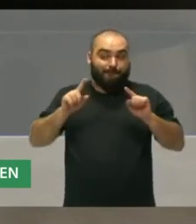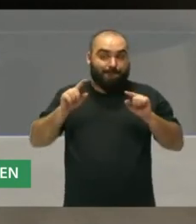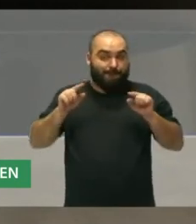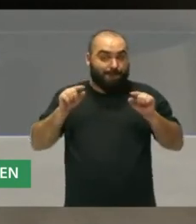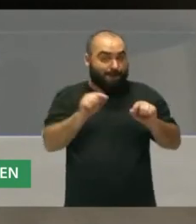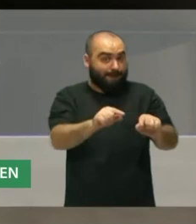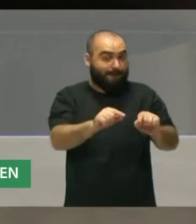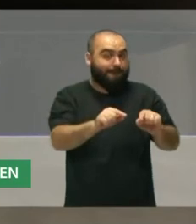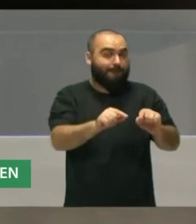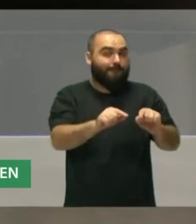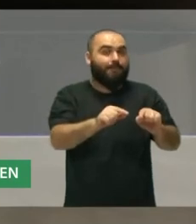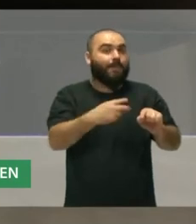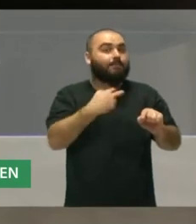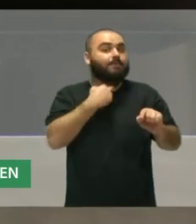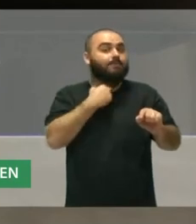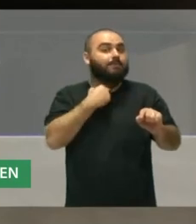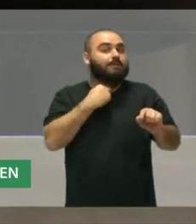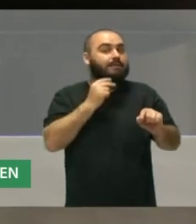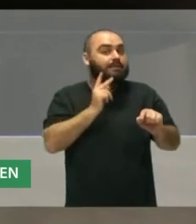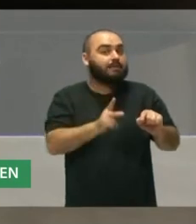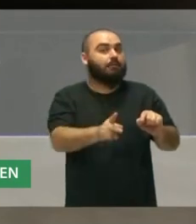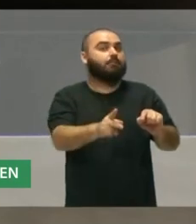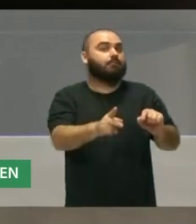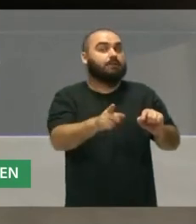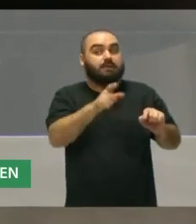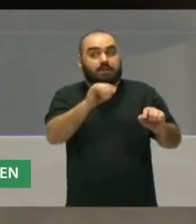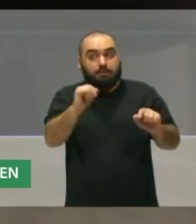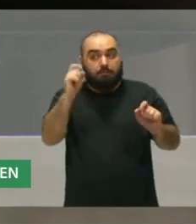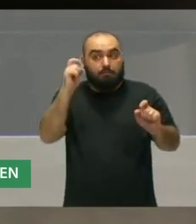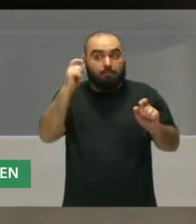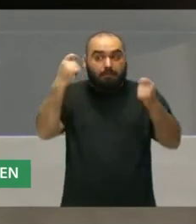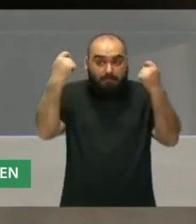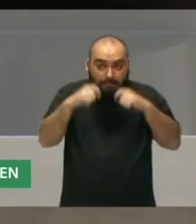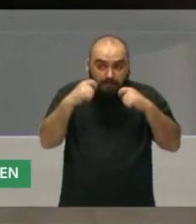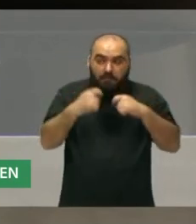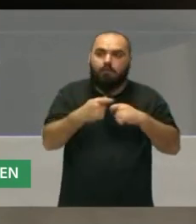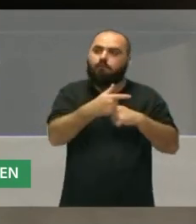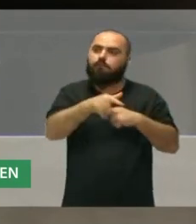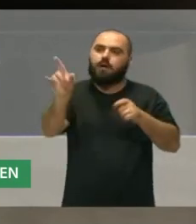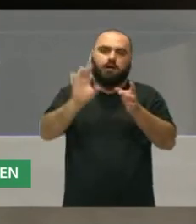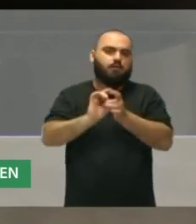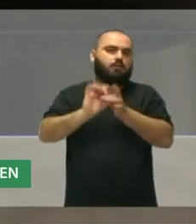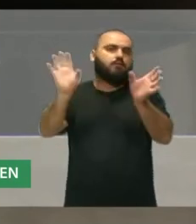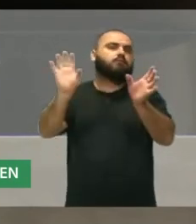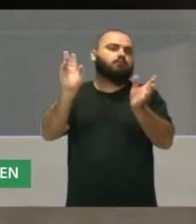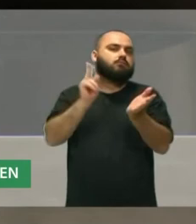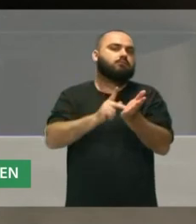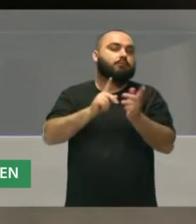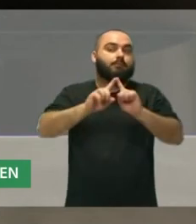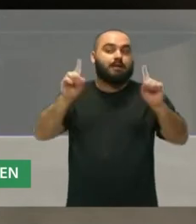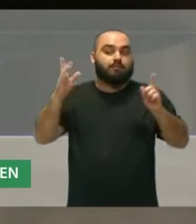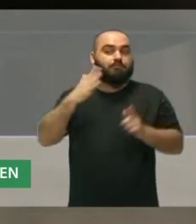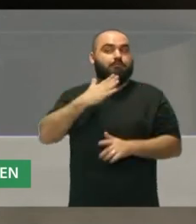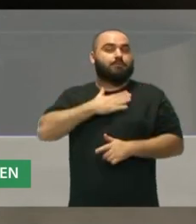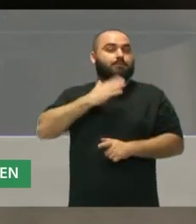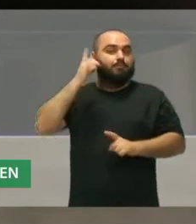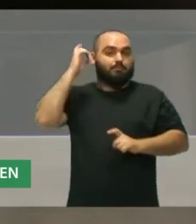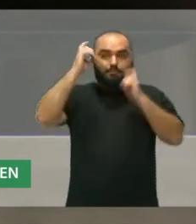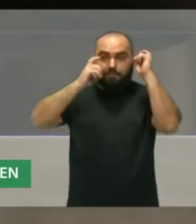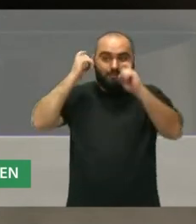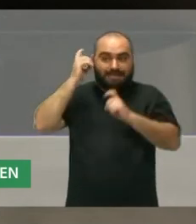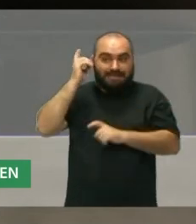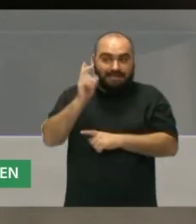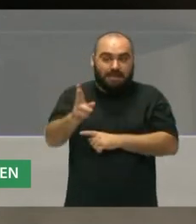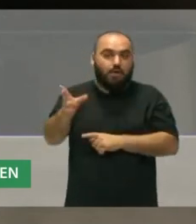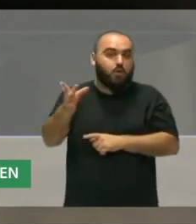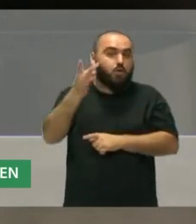a gente não pode todo ano, claro, se precisar, vai estar à disposição. Mas essa é a minha preocupação sempre com custeio,